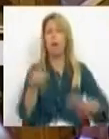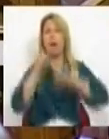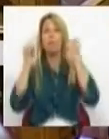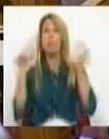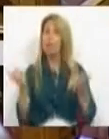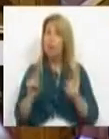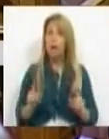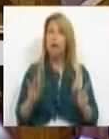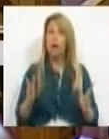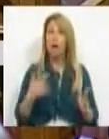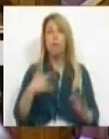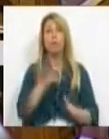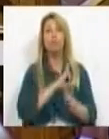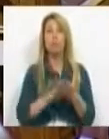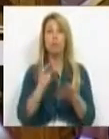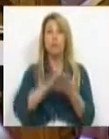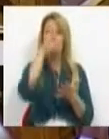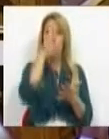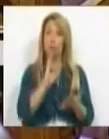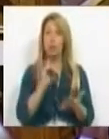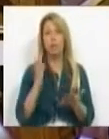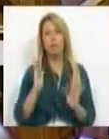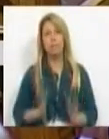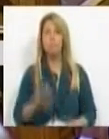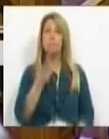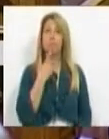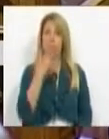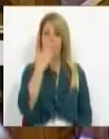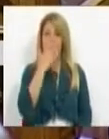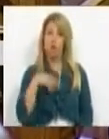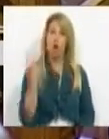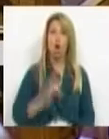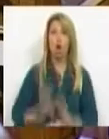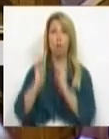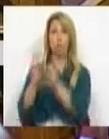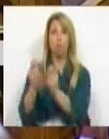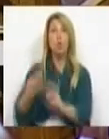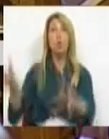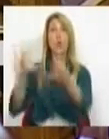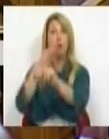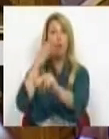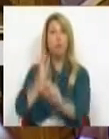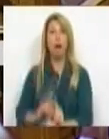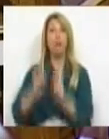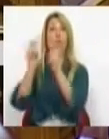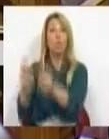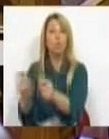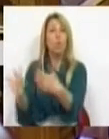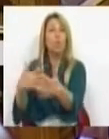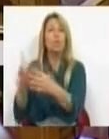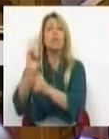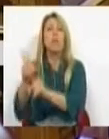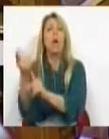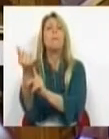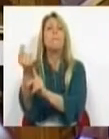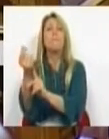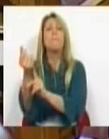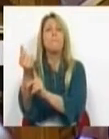o que é preciso compreender é que se entregarmos o novo banco, independentemente do preço que venham a pagar por ele,